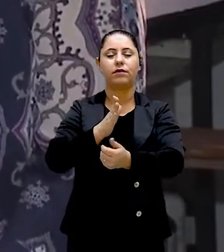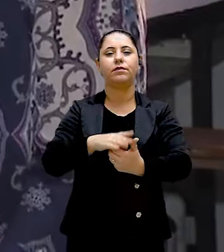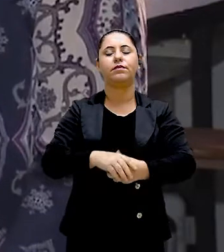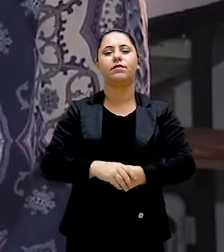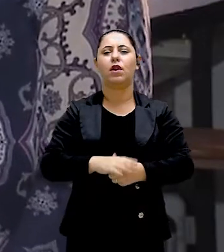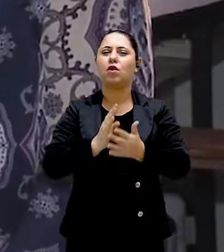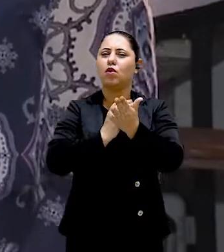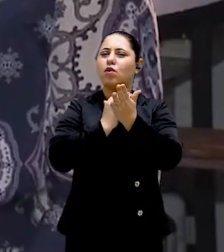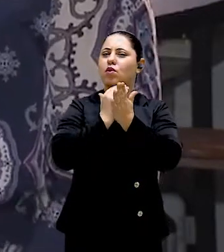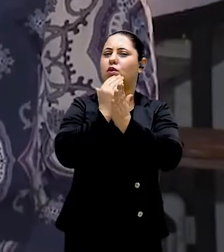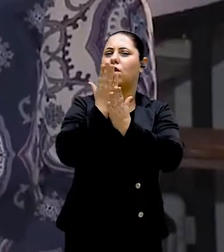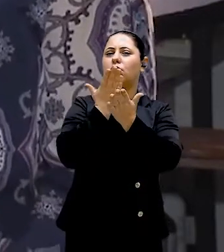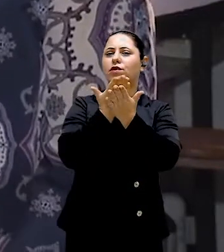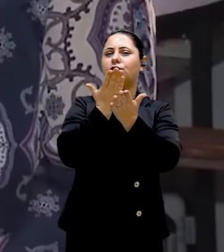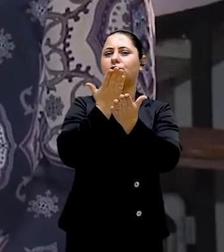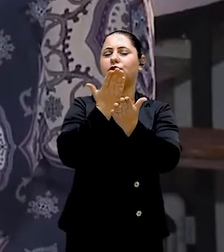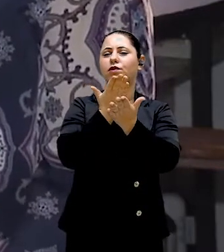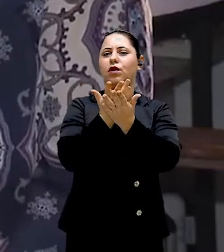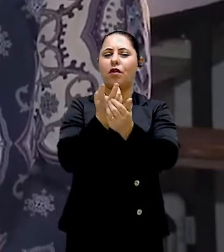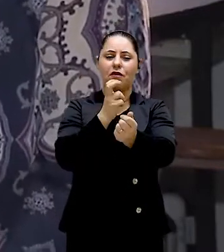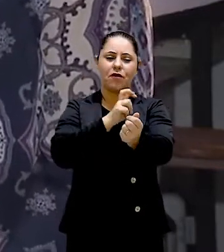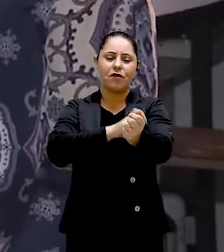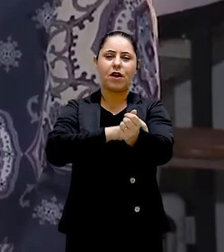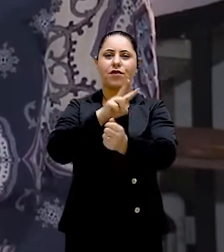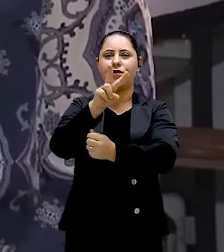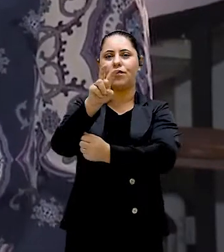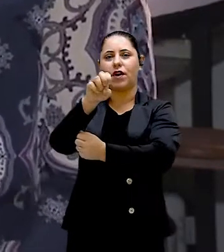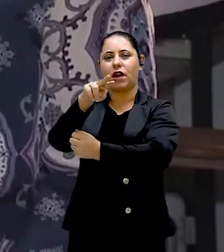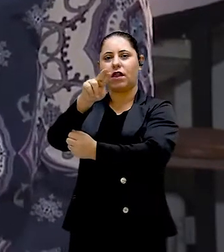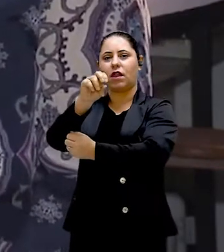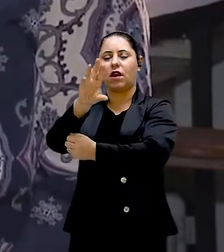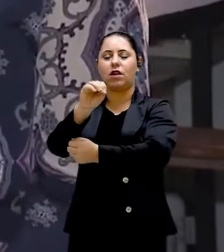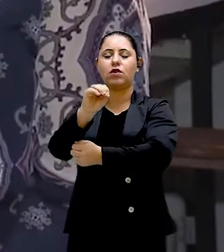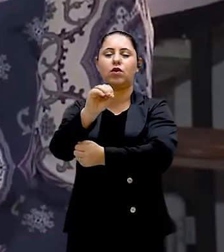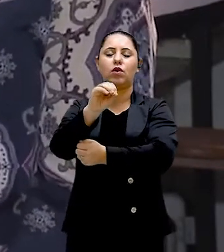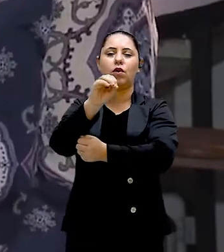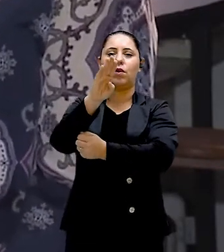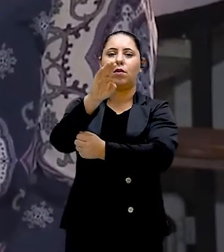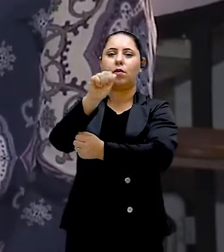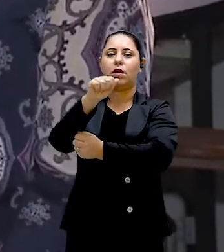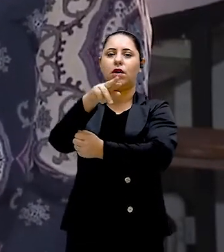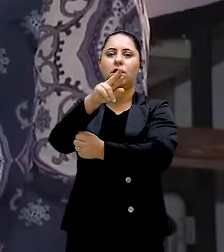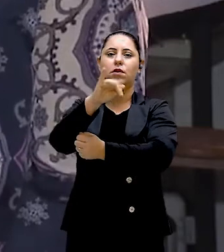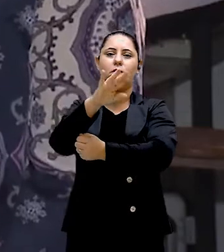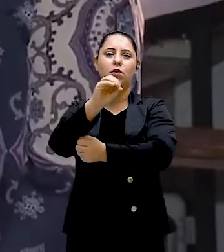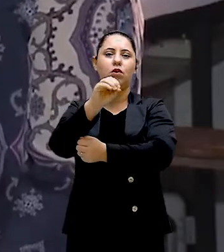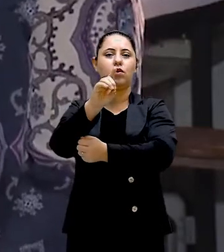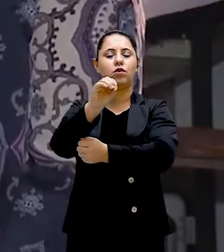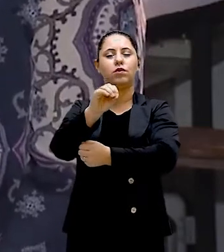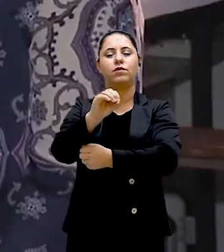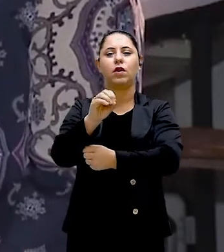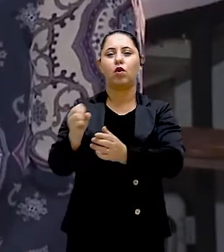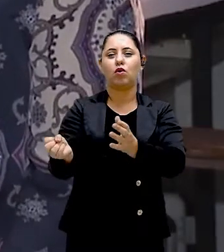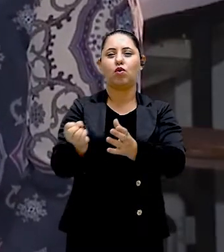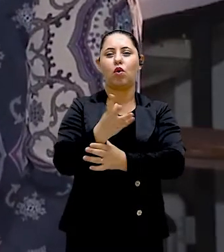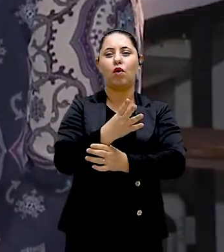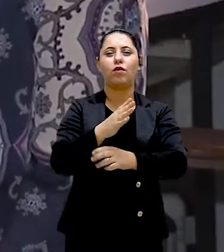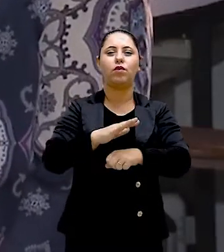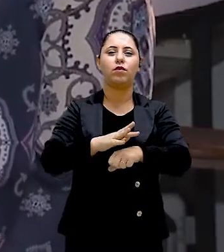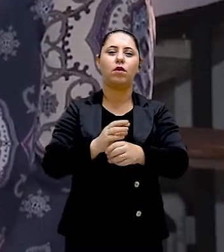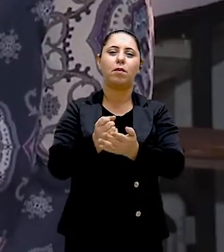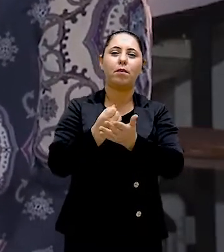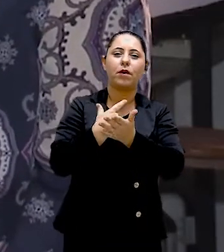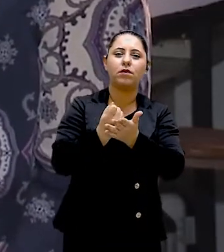com o estudo do veneno dos marimbondos e a partir daí o desenvolvimento desses novos medicamentos. E esses